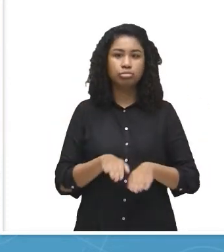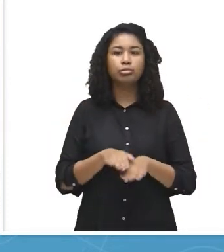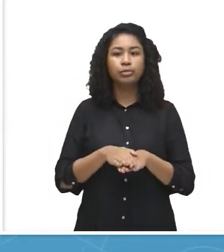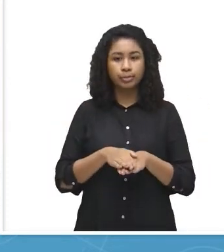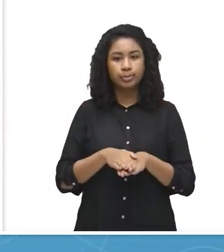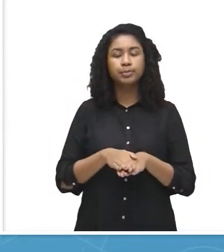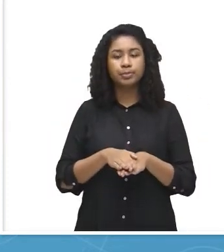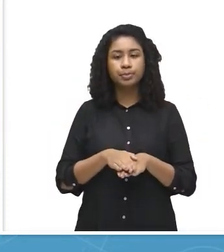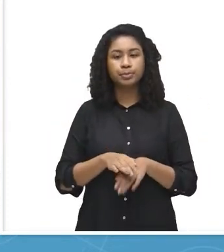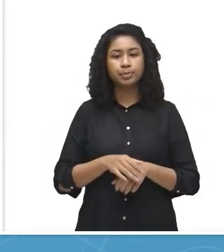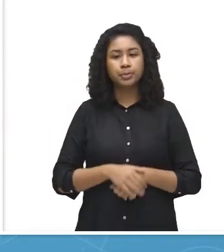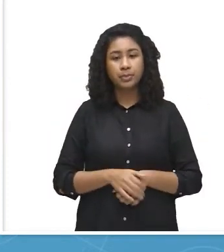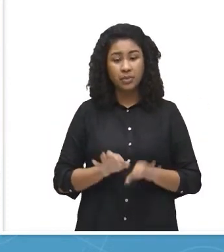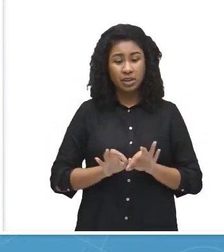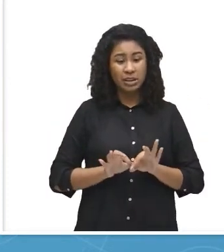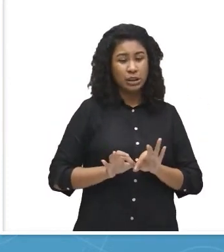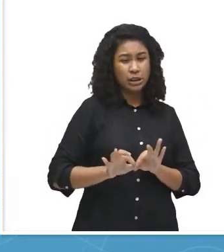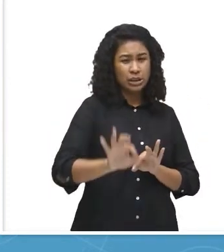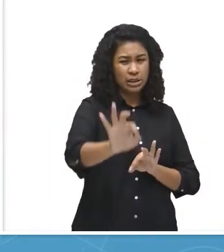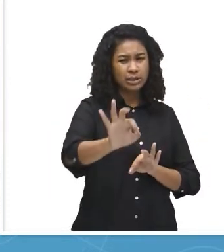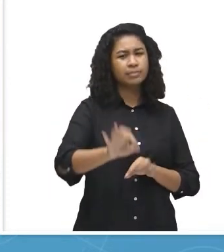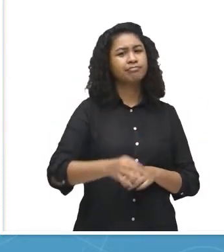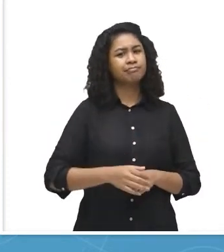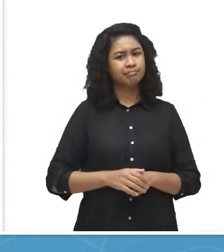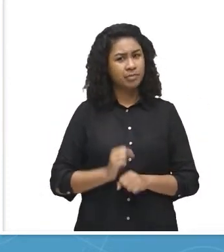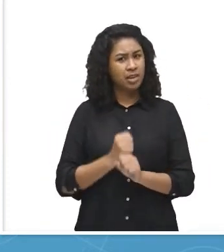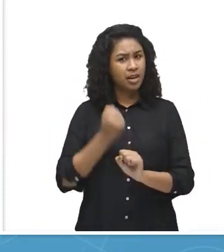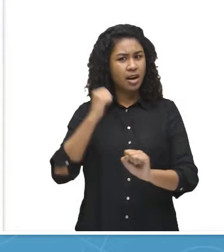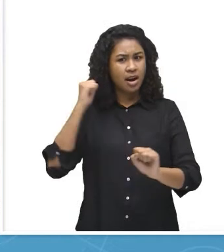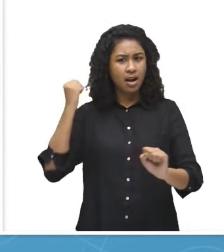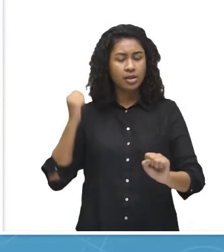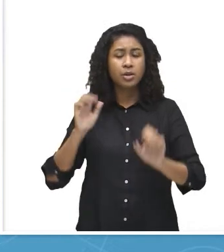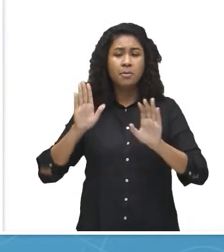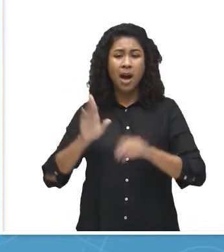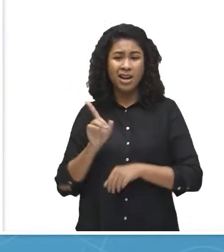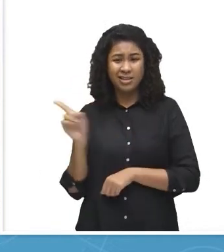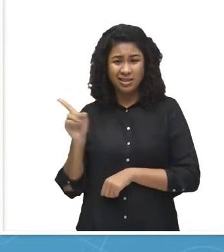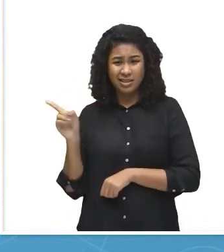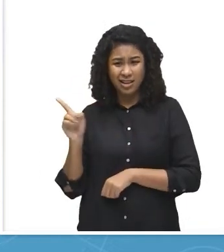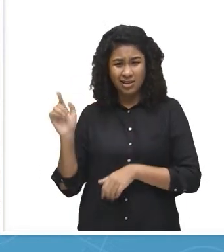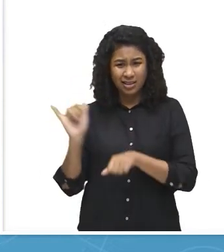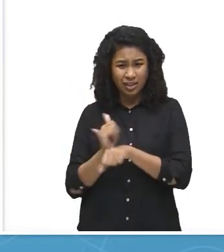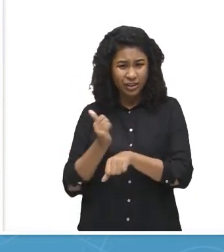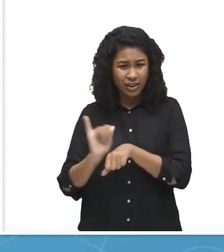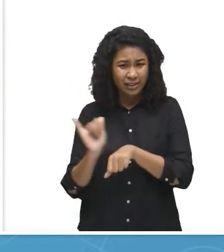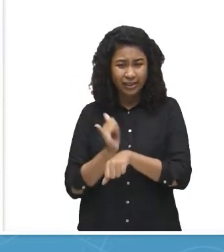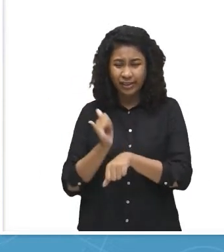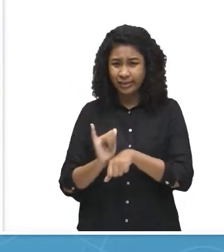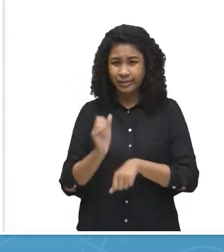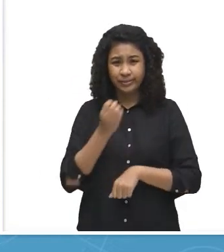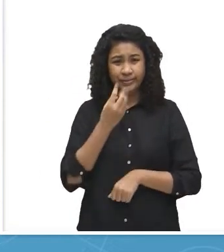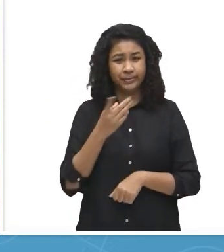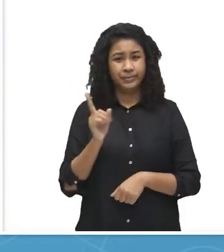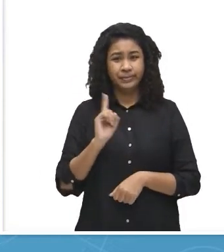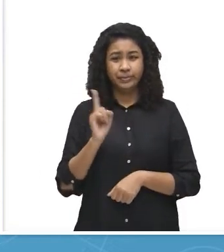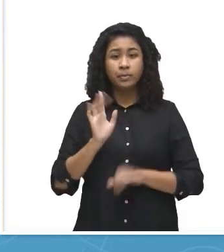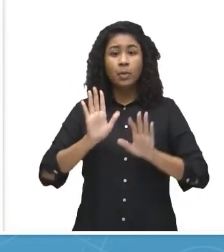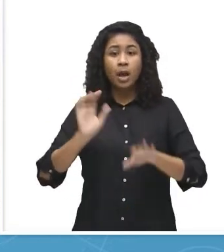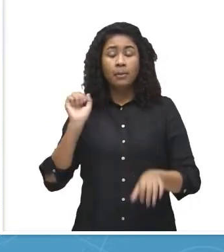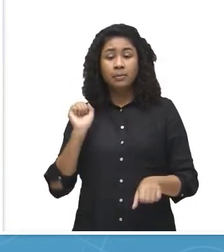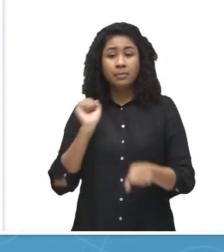Guerra Mundial, a gente vai compreender que essa estratégia não funcionou, mas nesse momento freou o